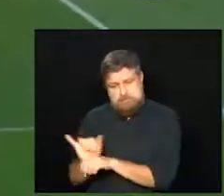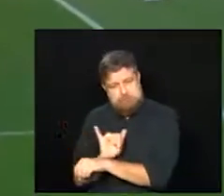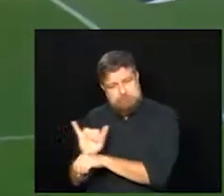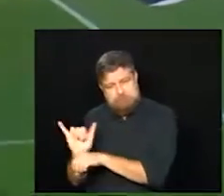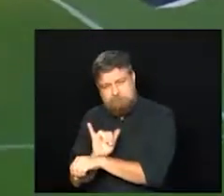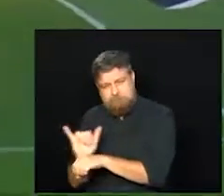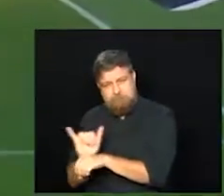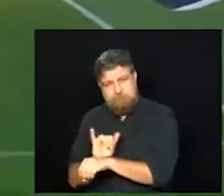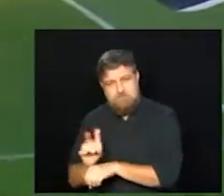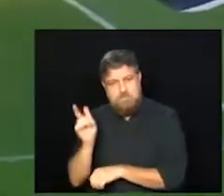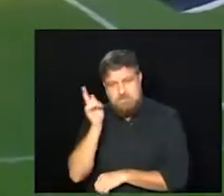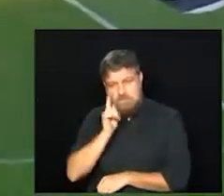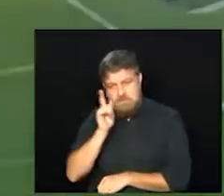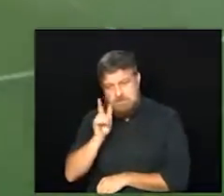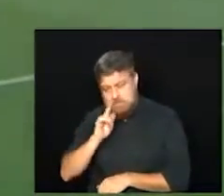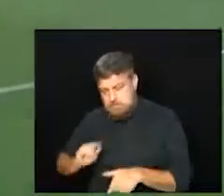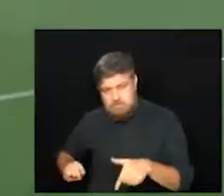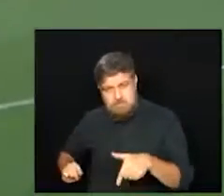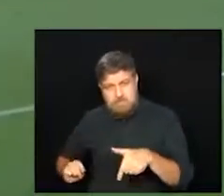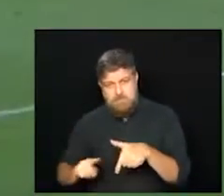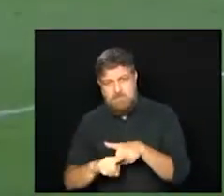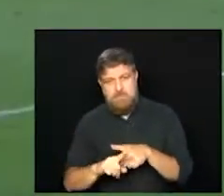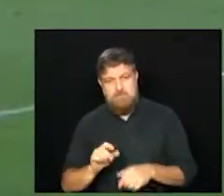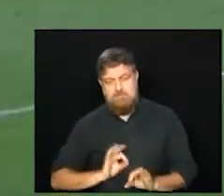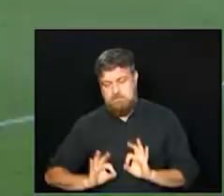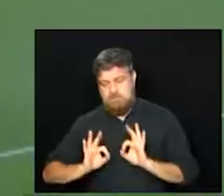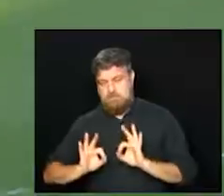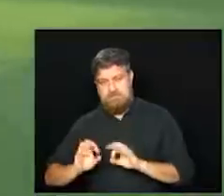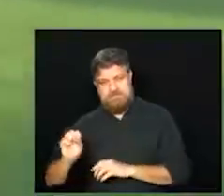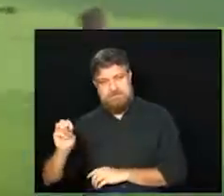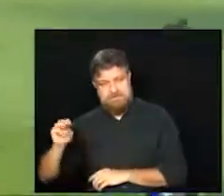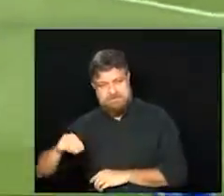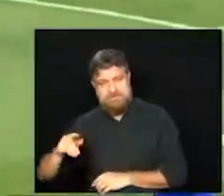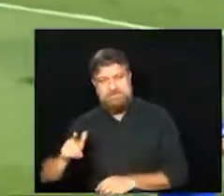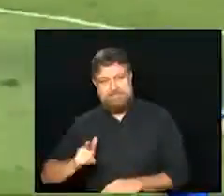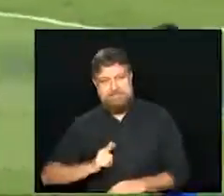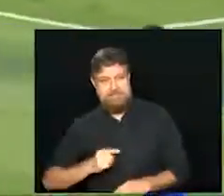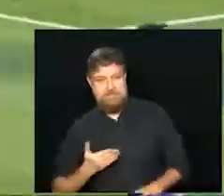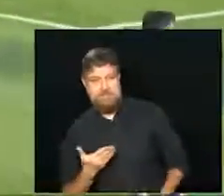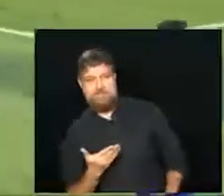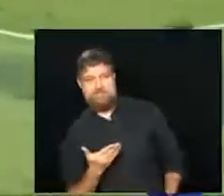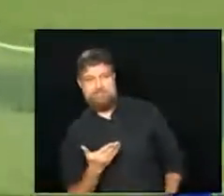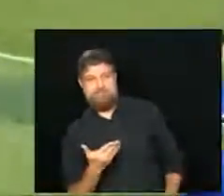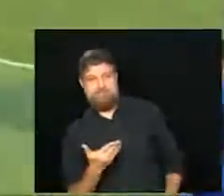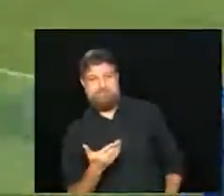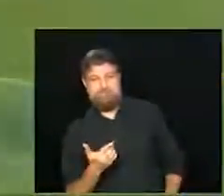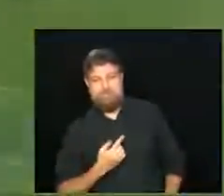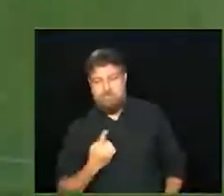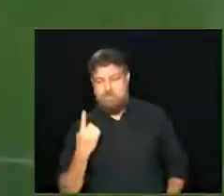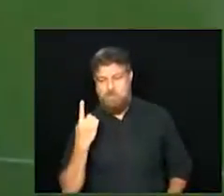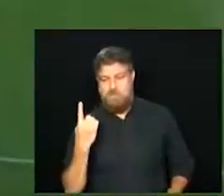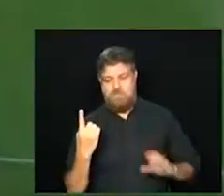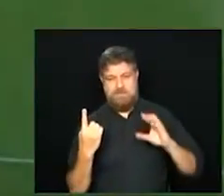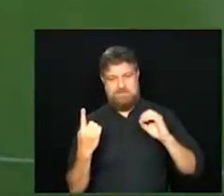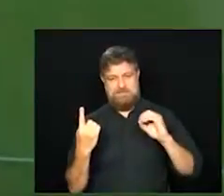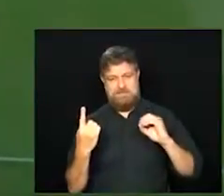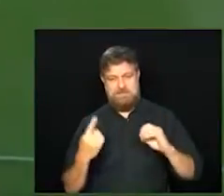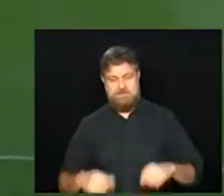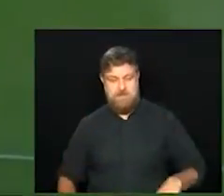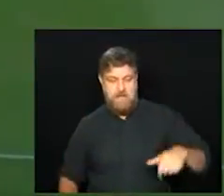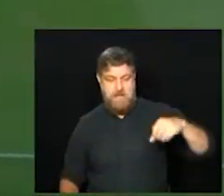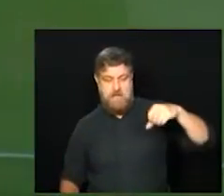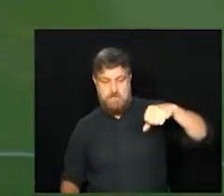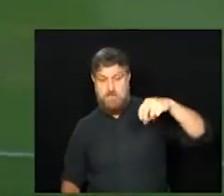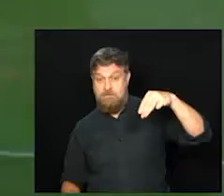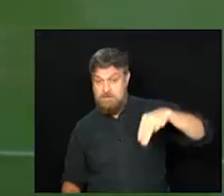o zagueiro e chutou cruzado. Fecim chegou completando. 1-0 Macaca. Aos 9